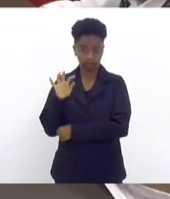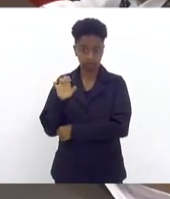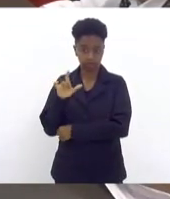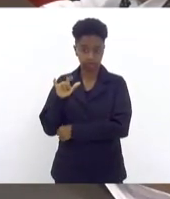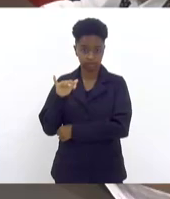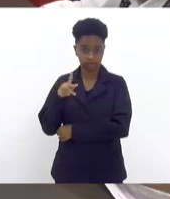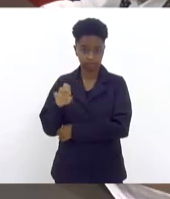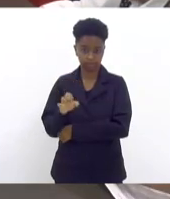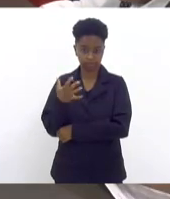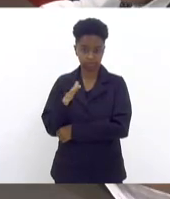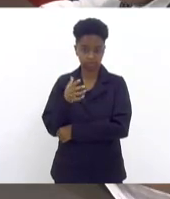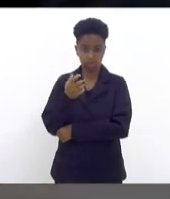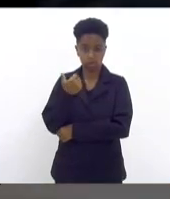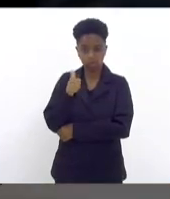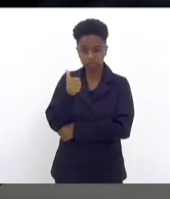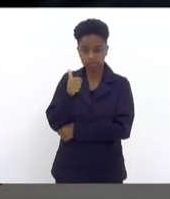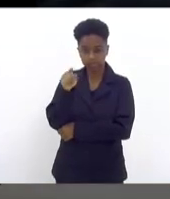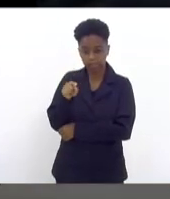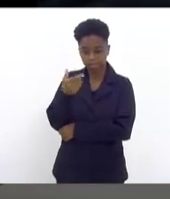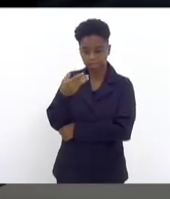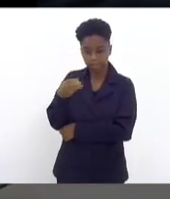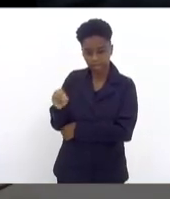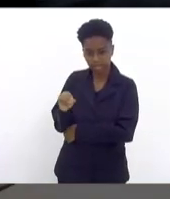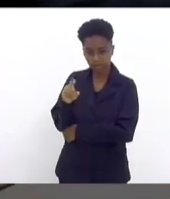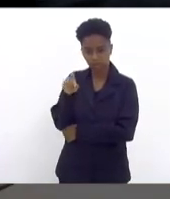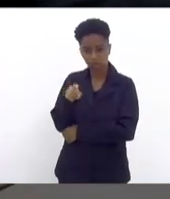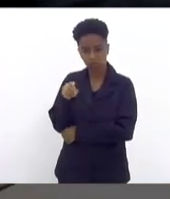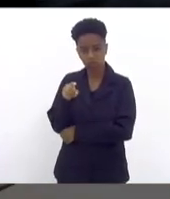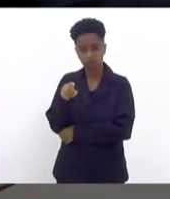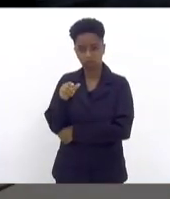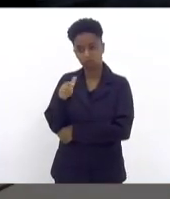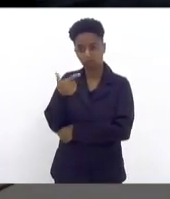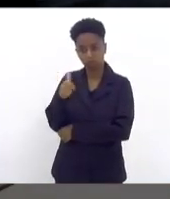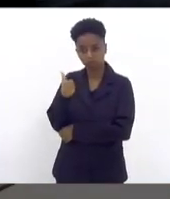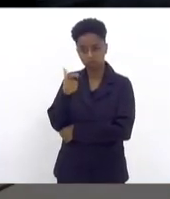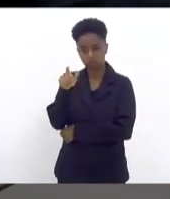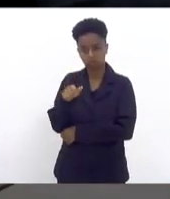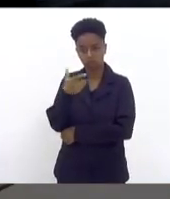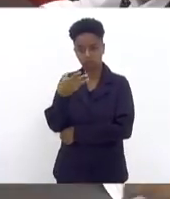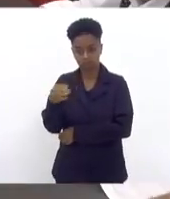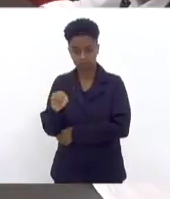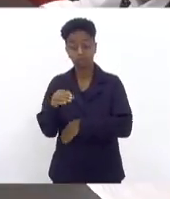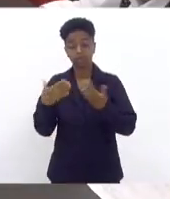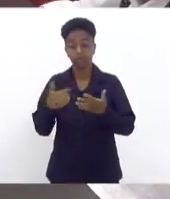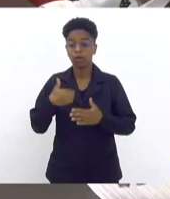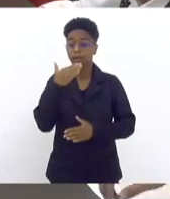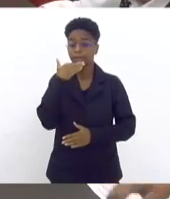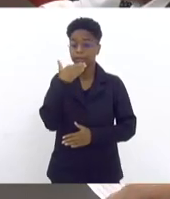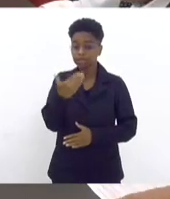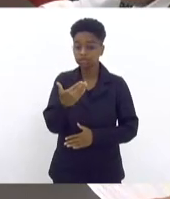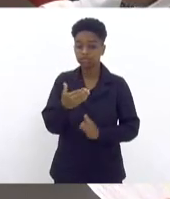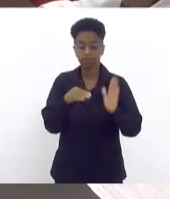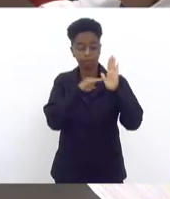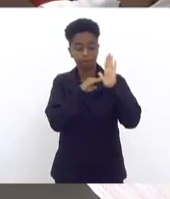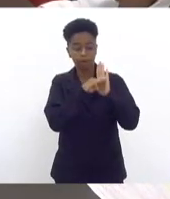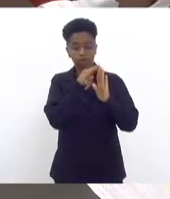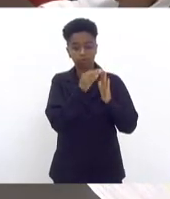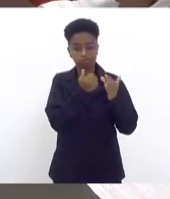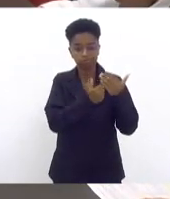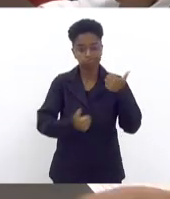é 11h30, 11h40. Então vou chamar os trabalhos à ordem e fazer uma inversão de pauta para a gente começar